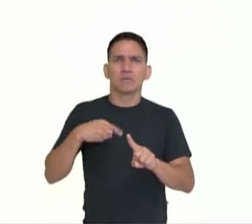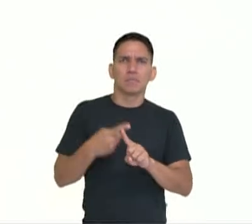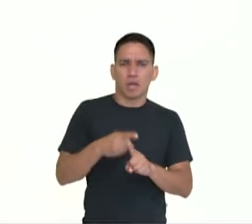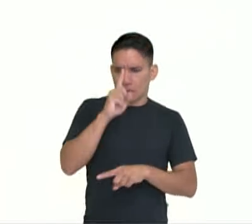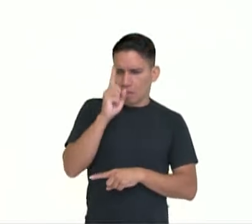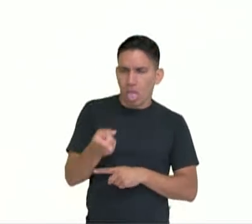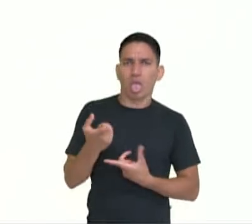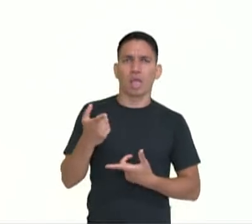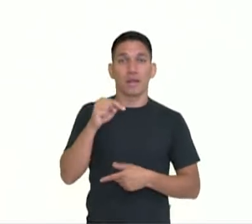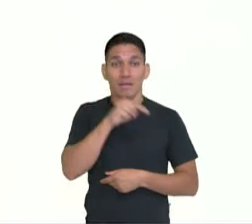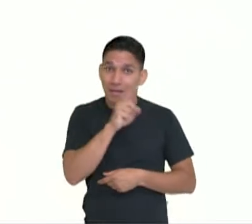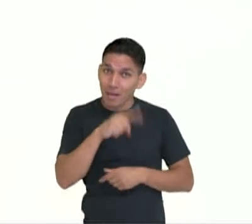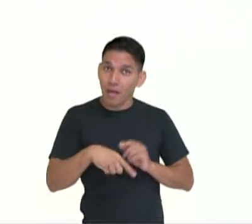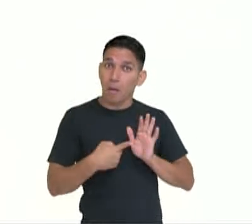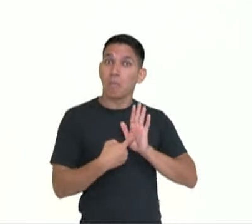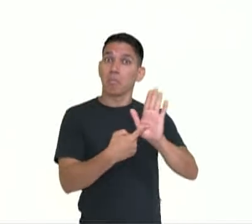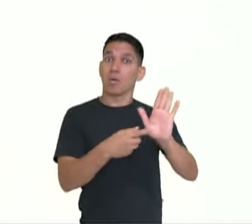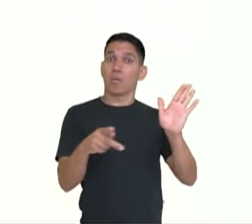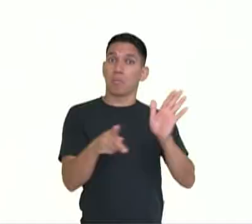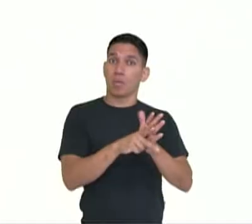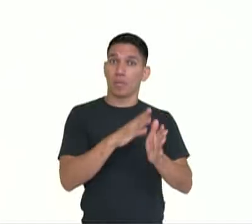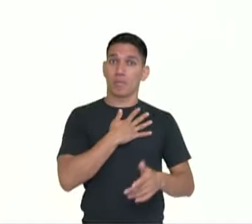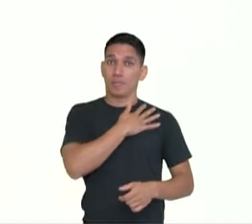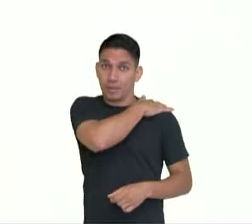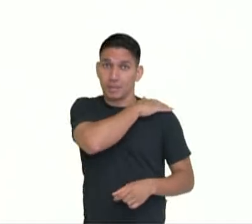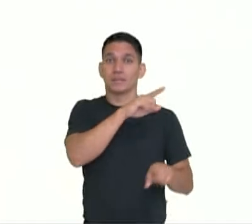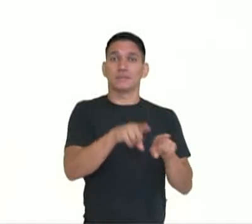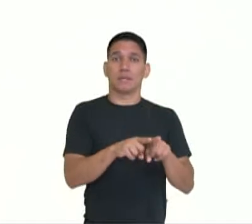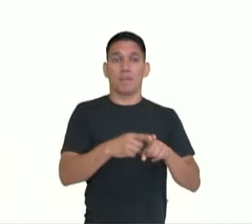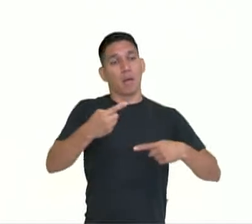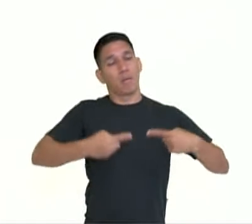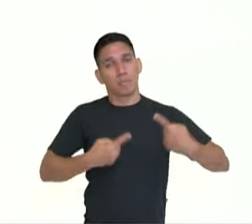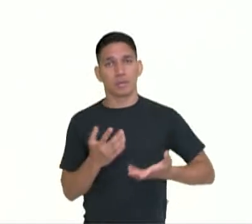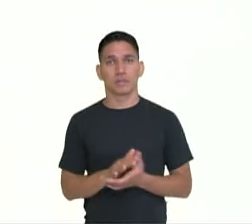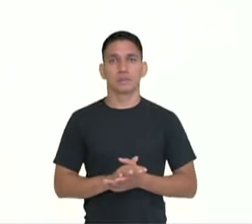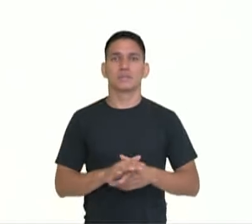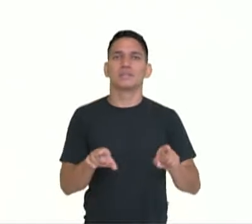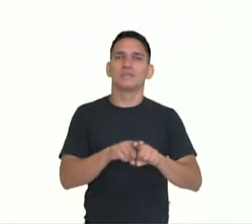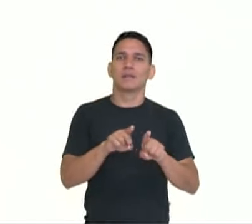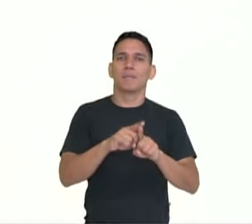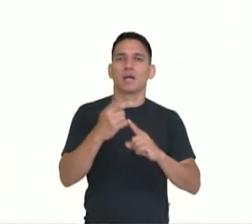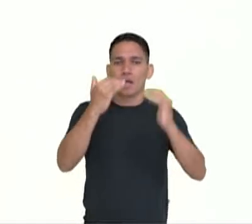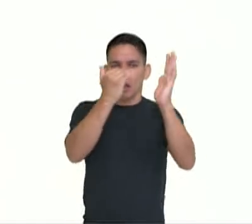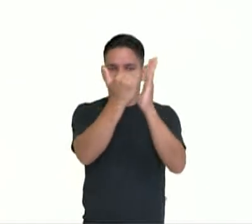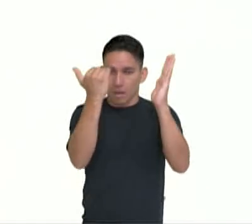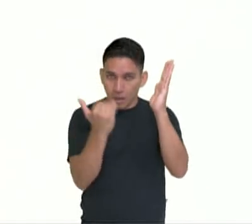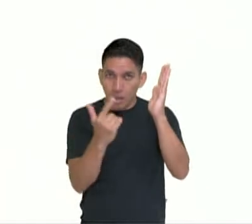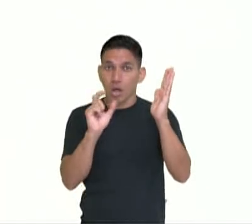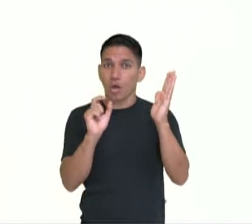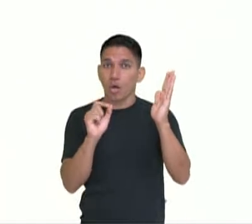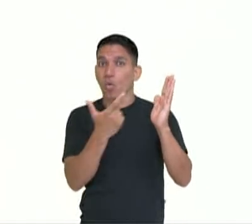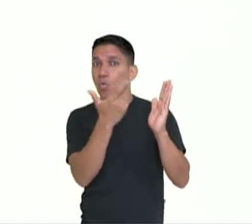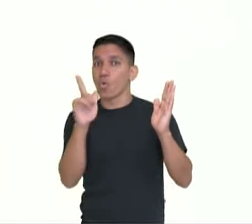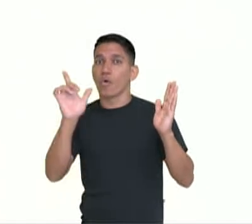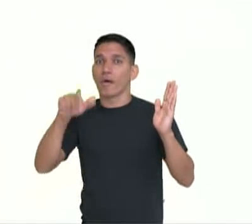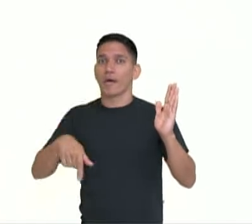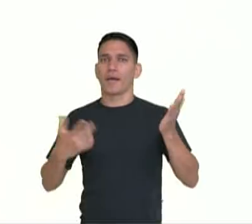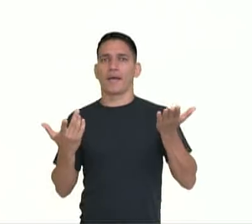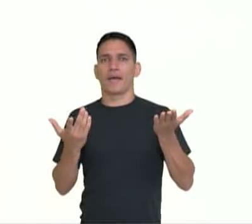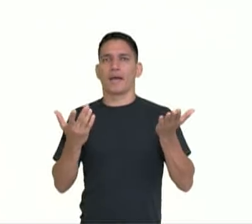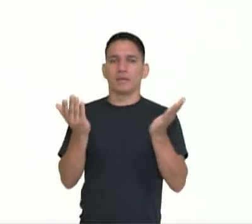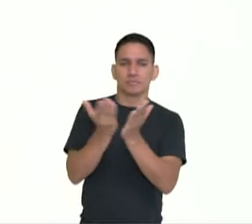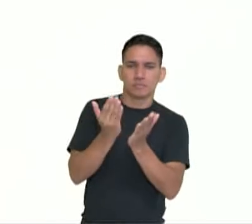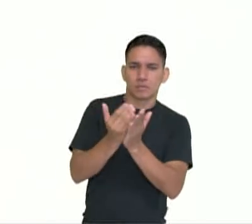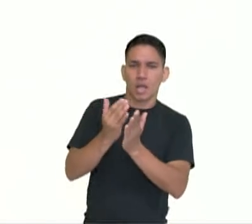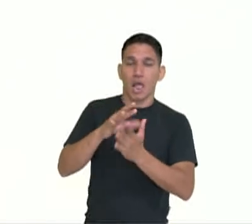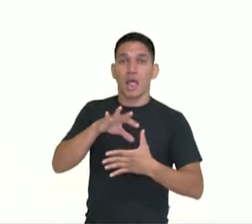símbolo do poder político e militar. Daí você vai ter o sacerdote e os templos, que eram grandes construções chamadas zigurates, que nós vamos